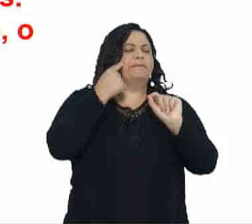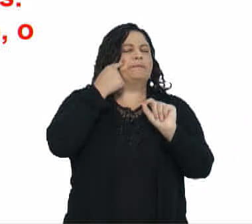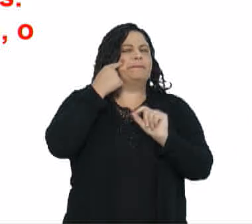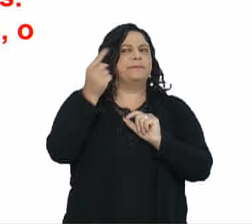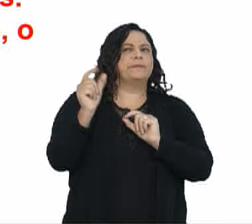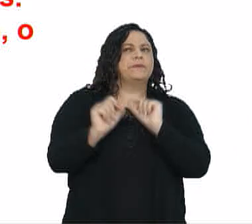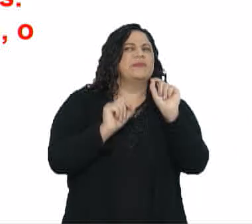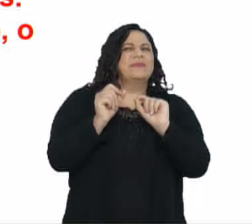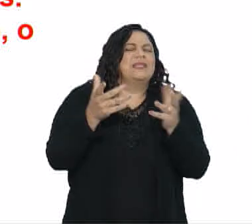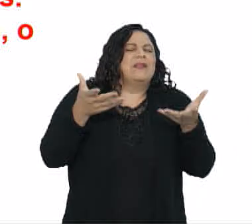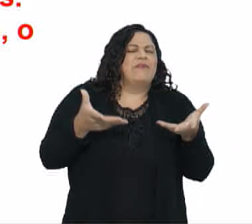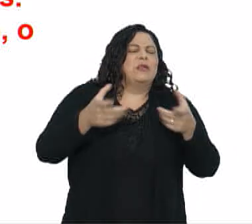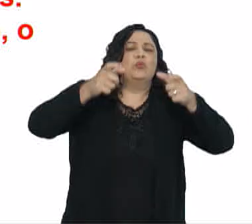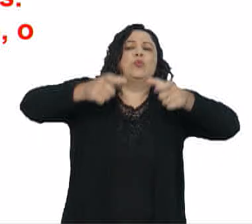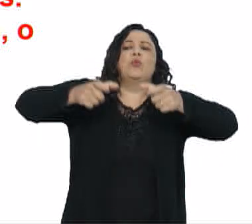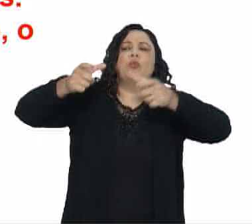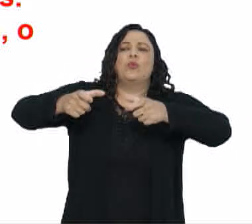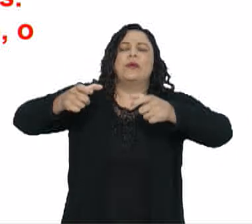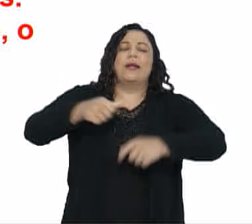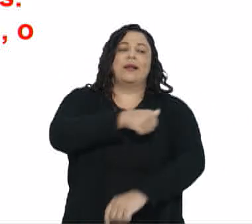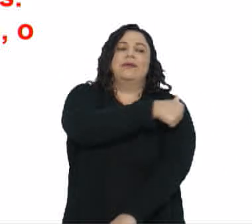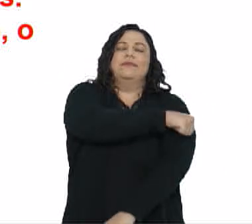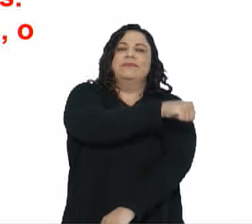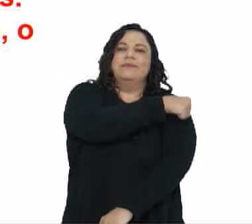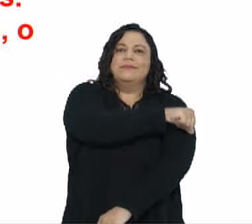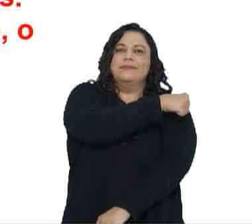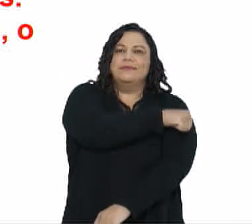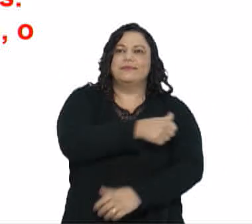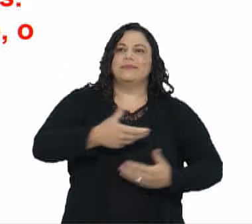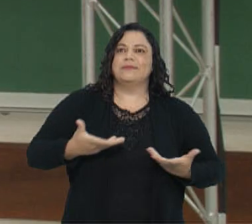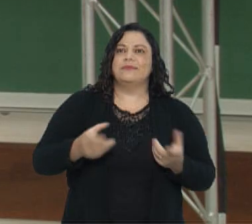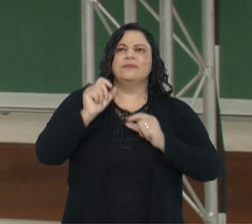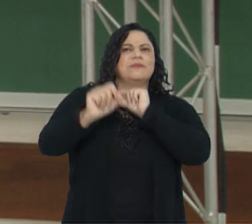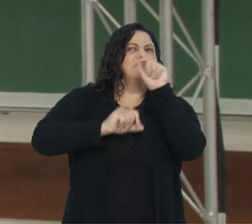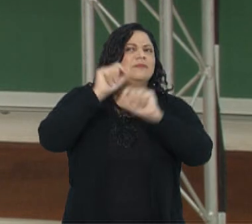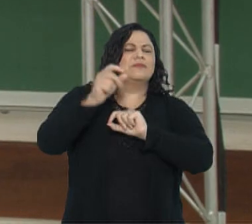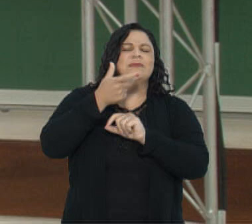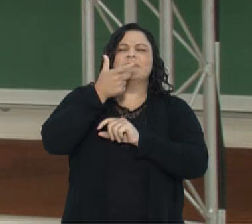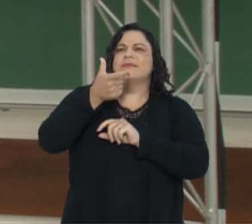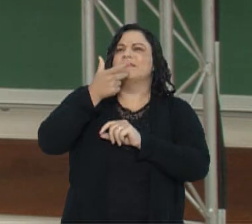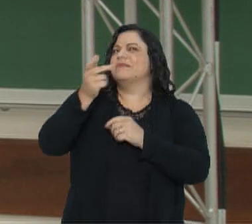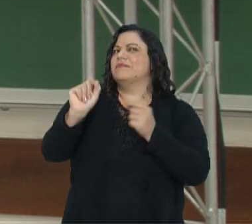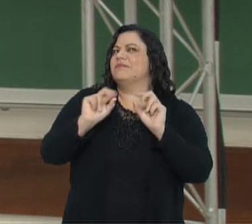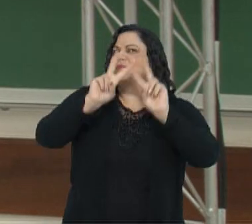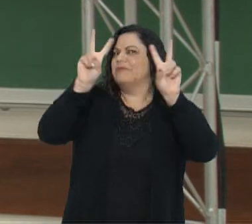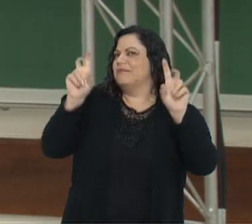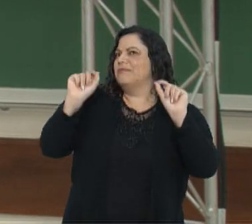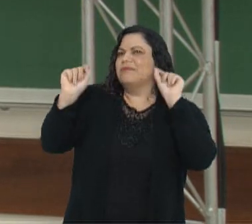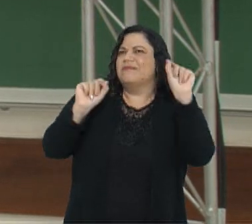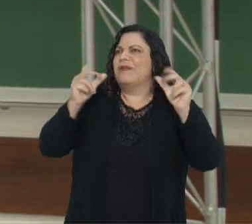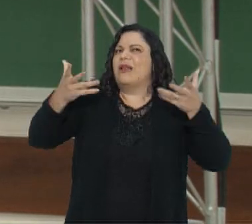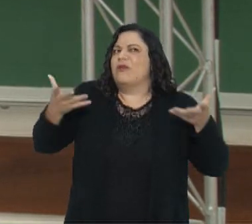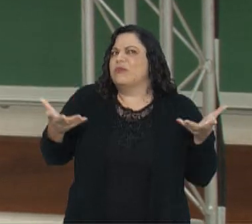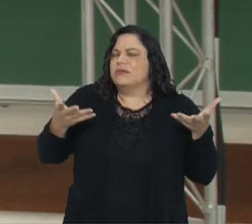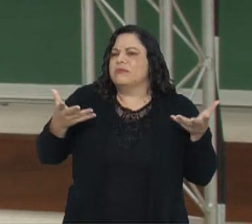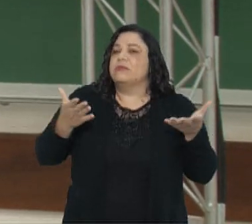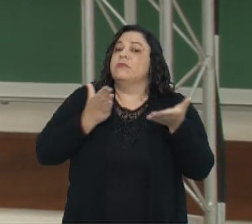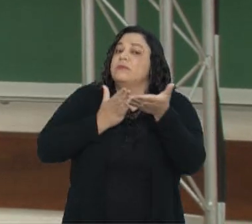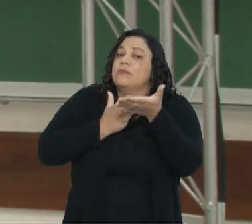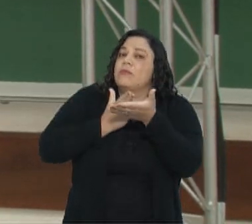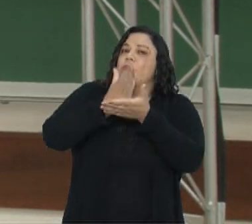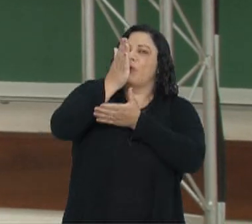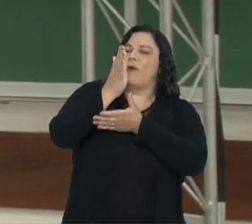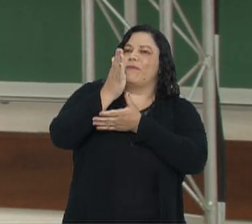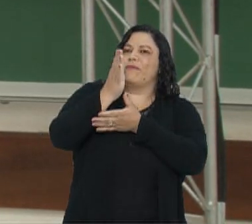Câmara do Rio de Janeiro. O que está sendo dito sobre ele? Que aprova plano de 3